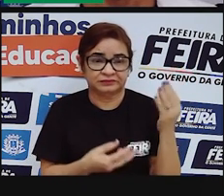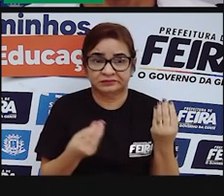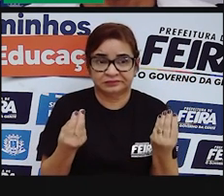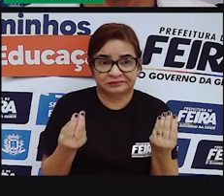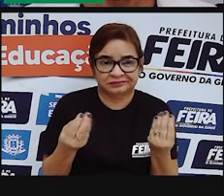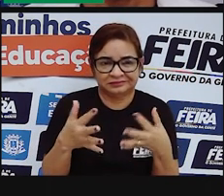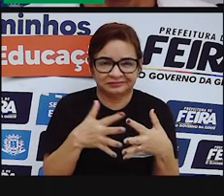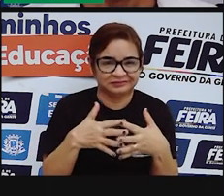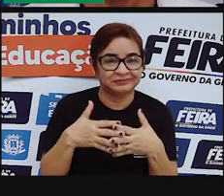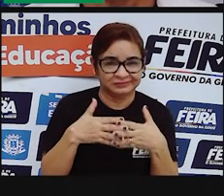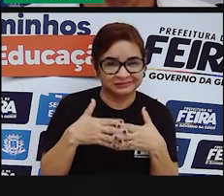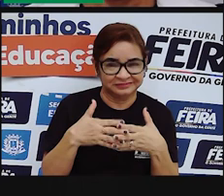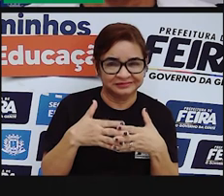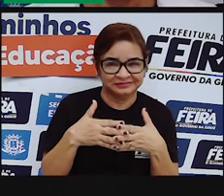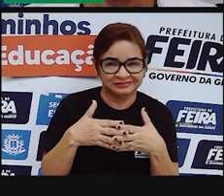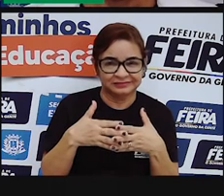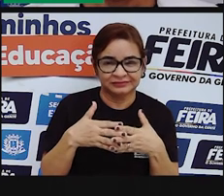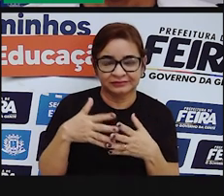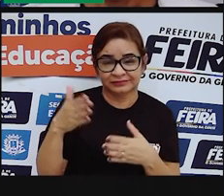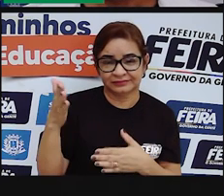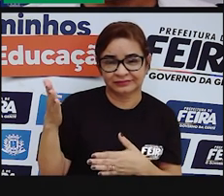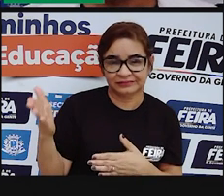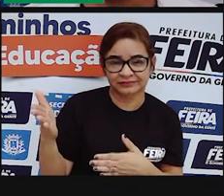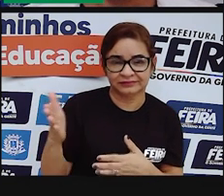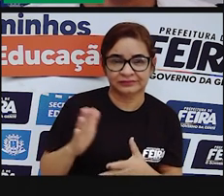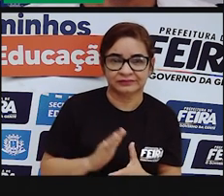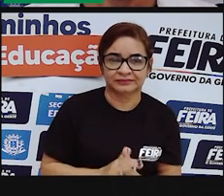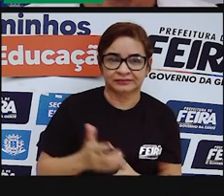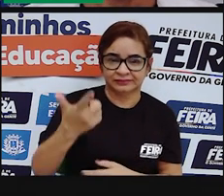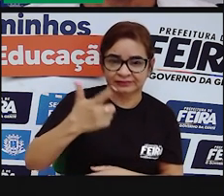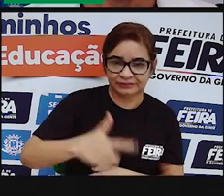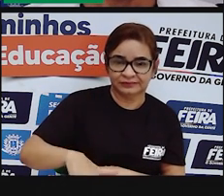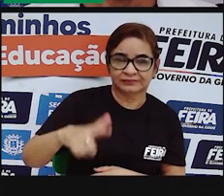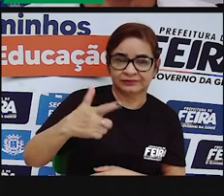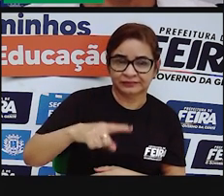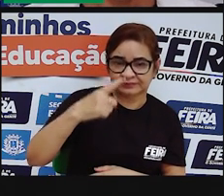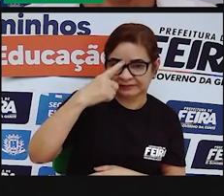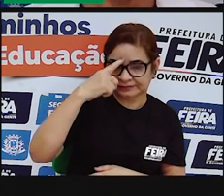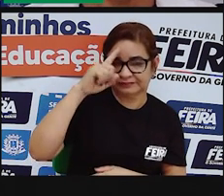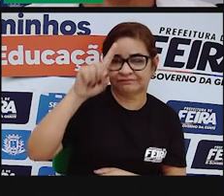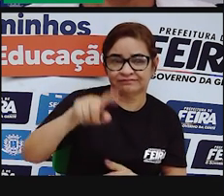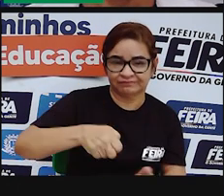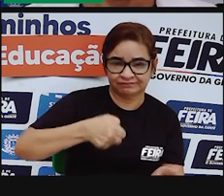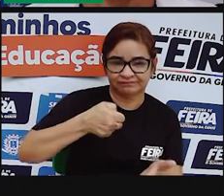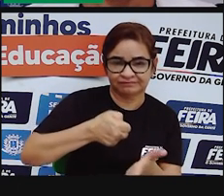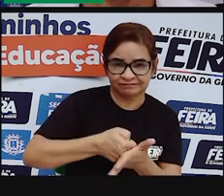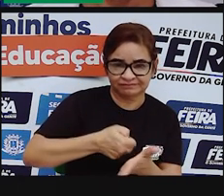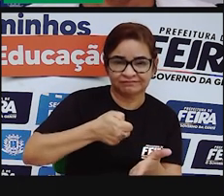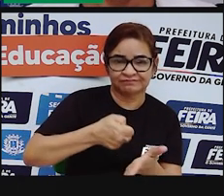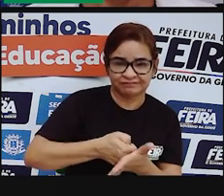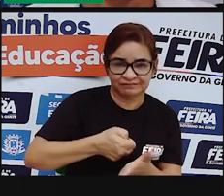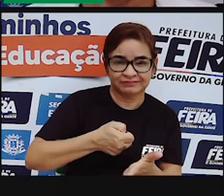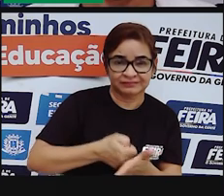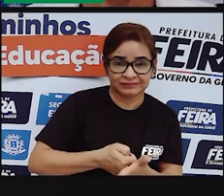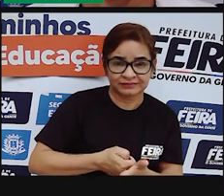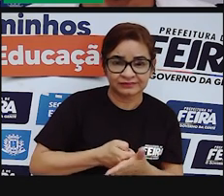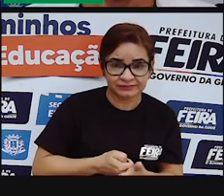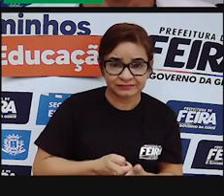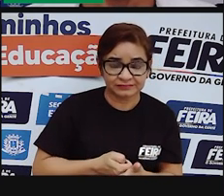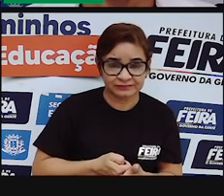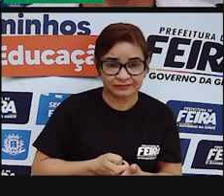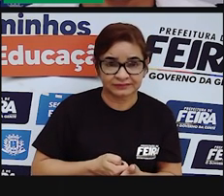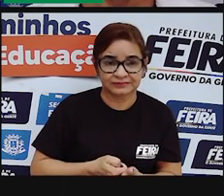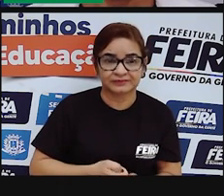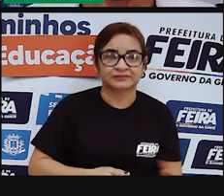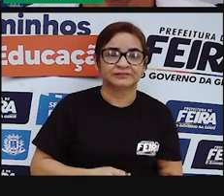baixo. Então, o pleonasmo é isso aí. Olha o que é que diz o conceito. Repetição de uma palavra